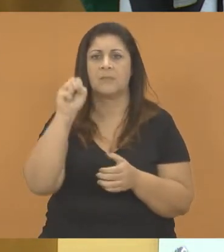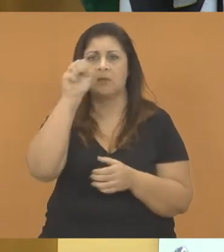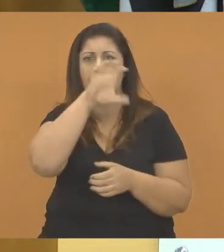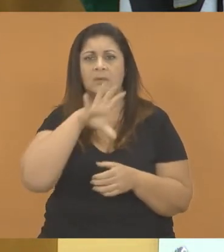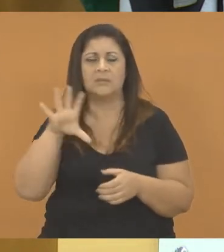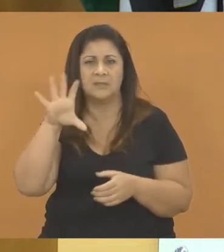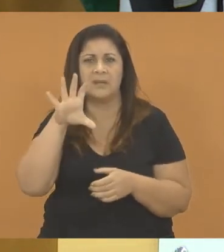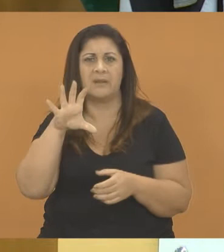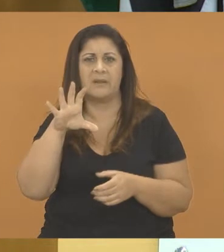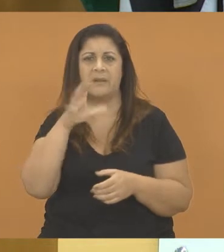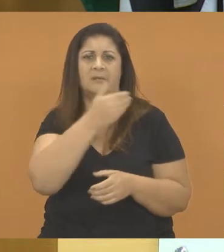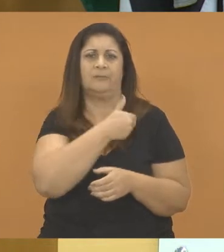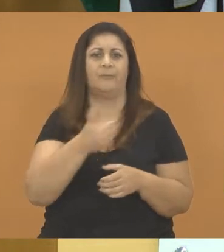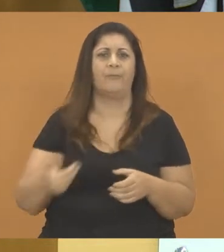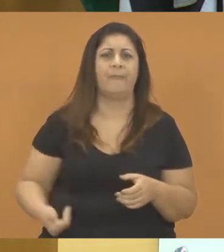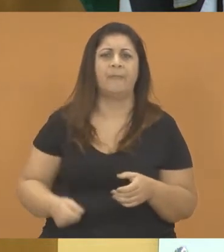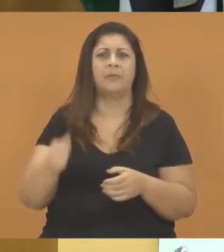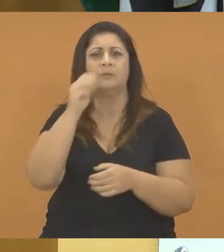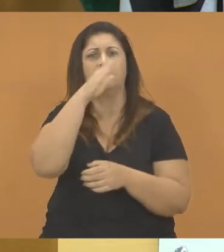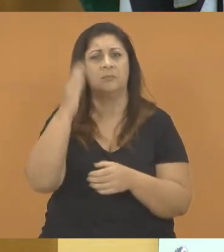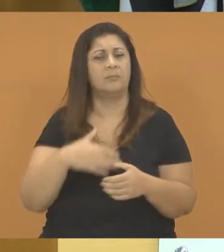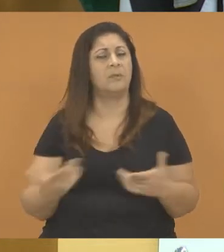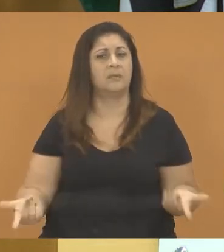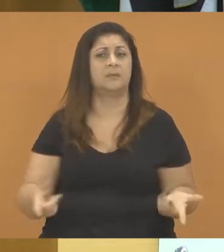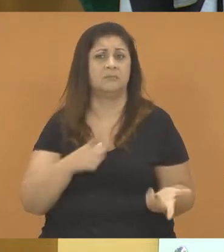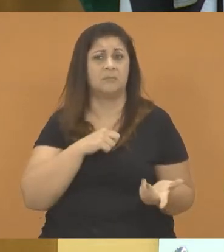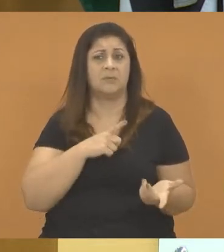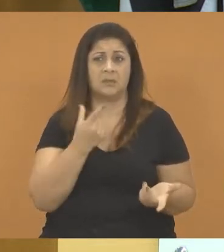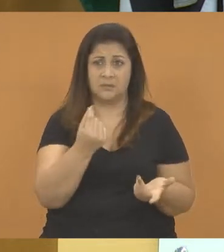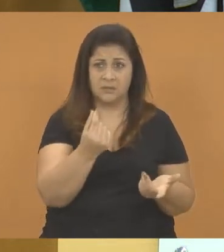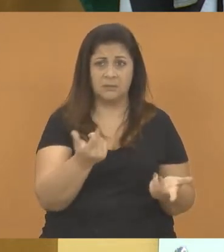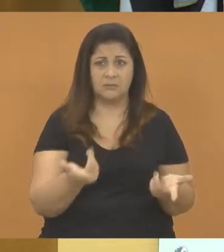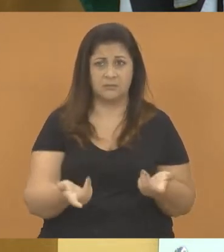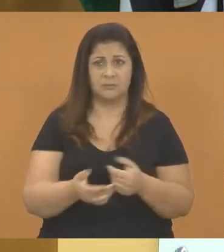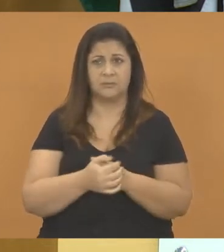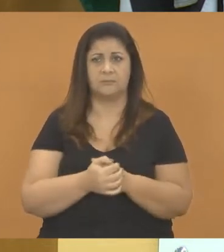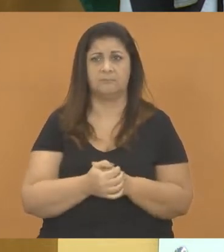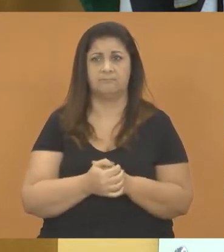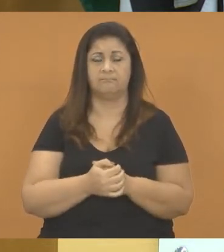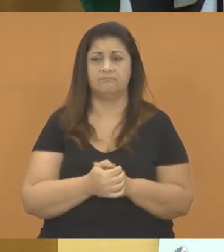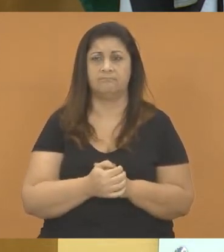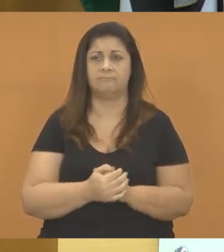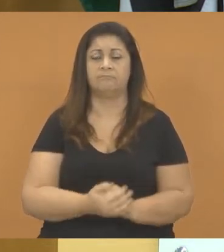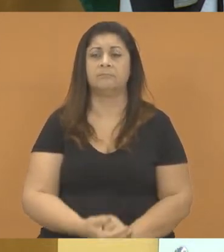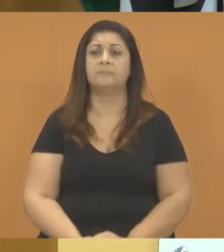que afinal de contas é quem fica com a maior parte do bolo da arrecadação